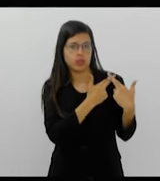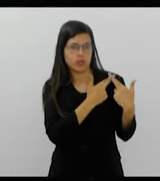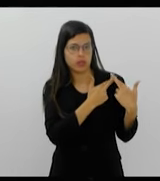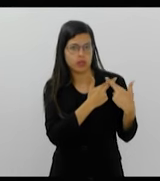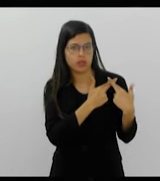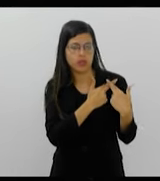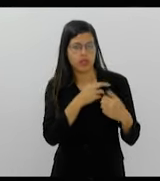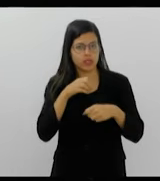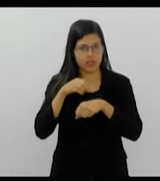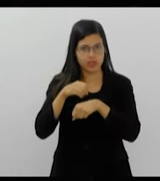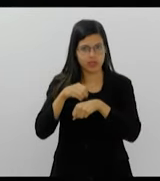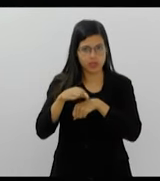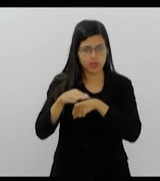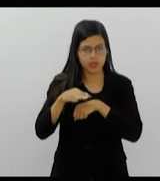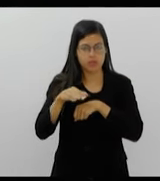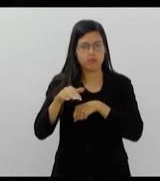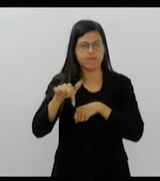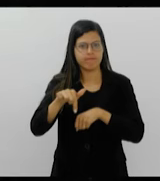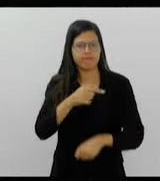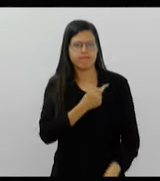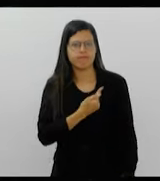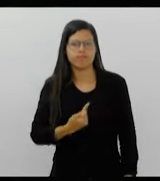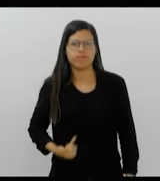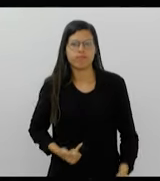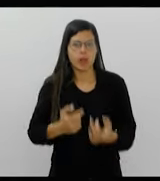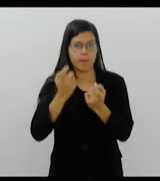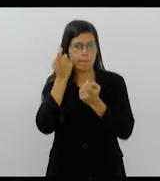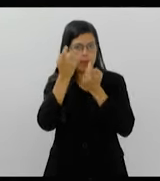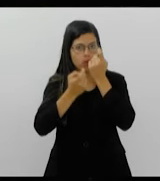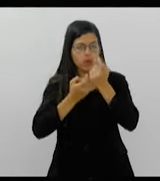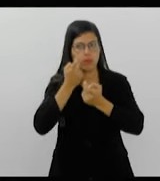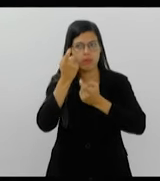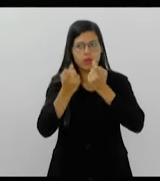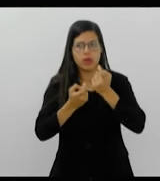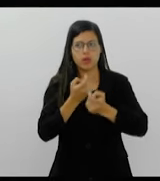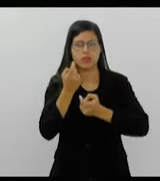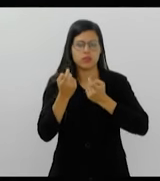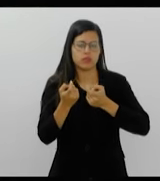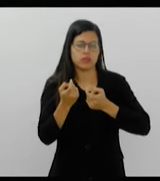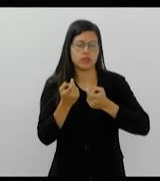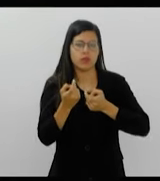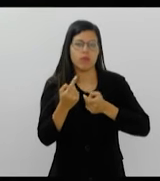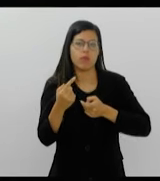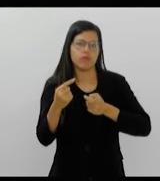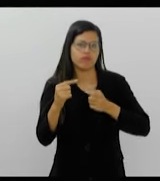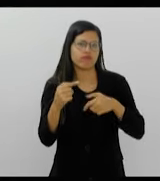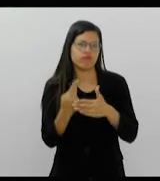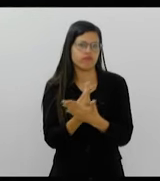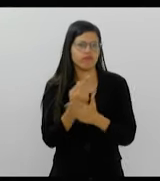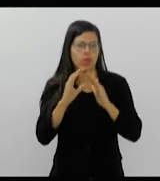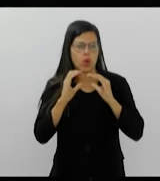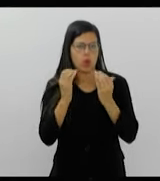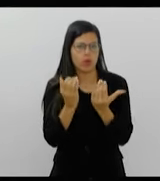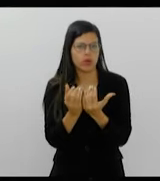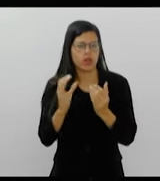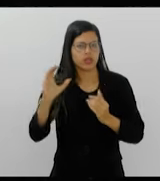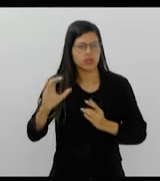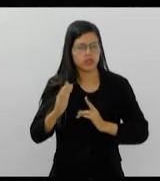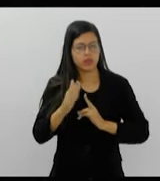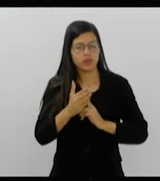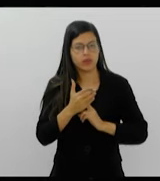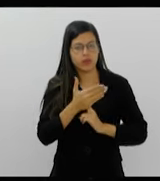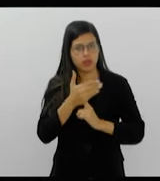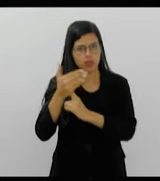transmitir ao governador a preocupação que ora assola a comunidade científica, tecnológica e de